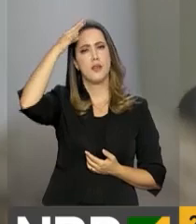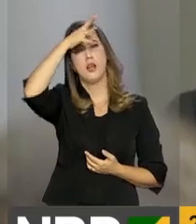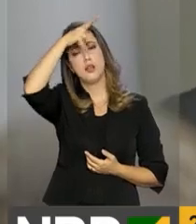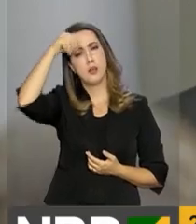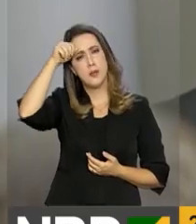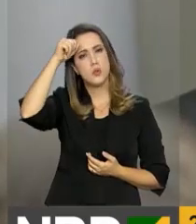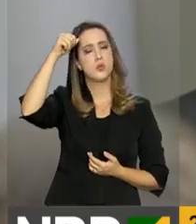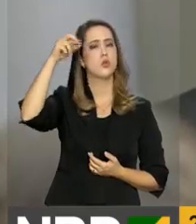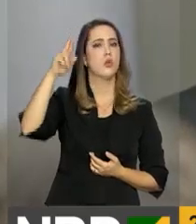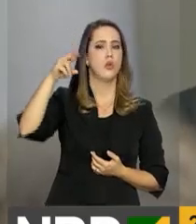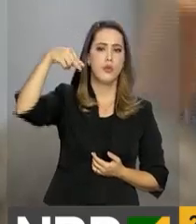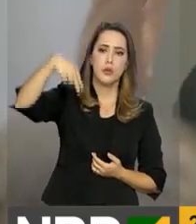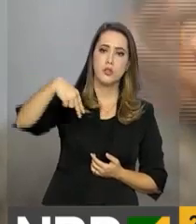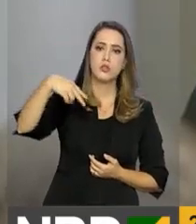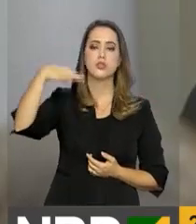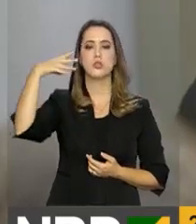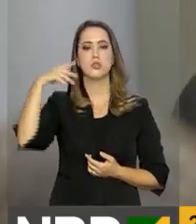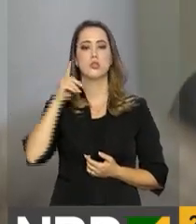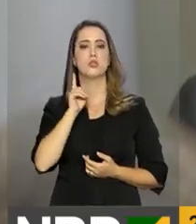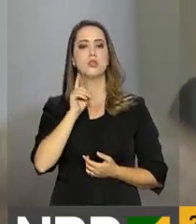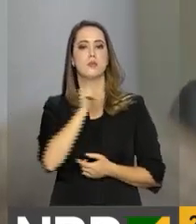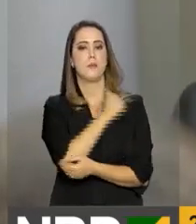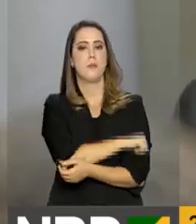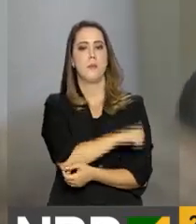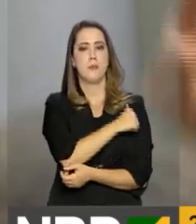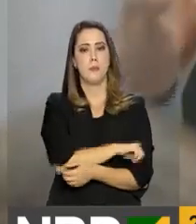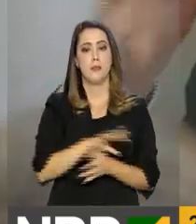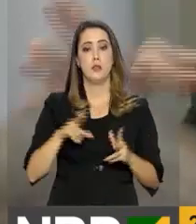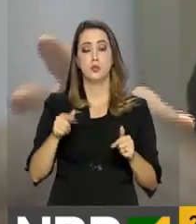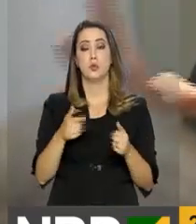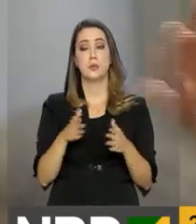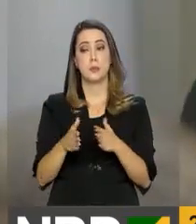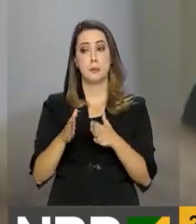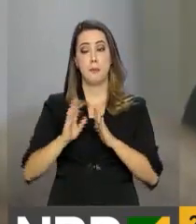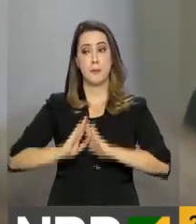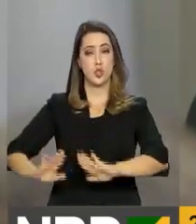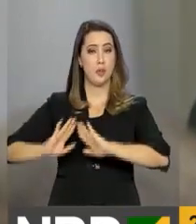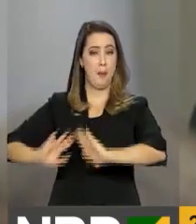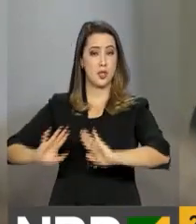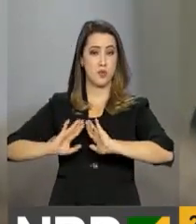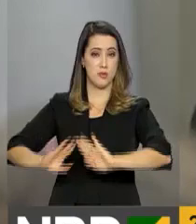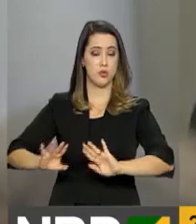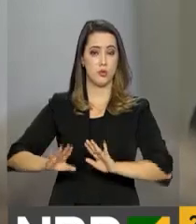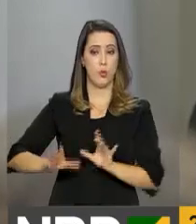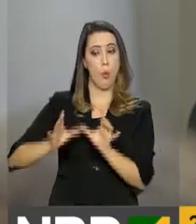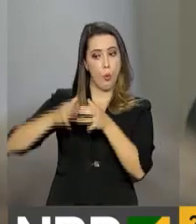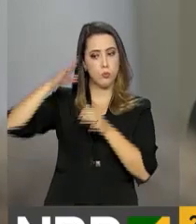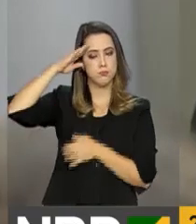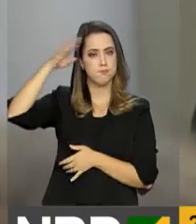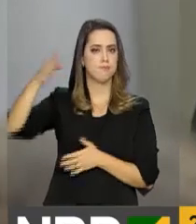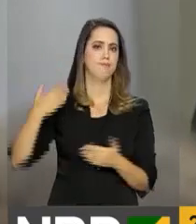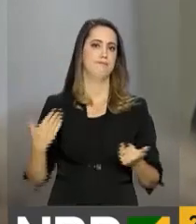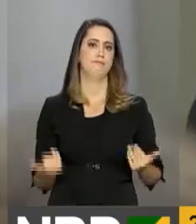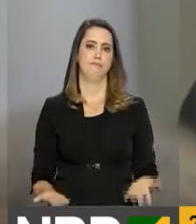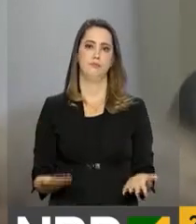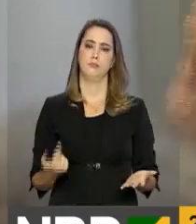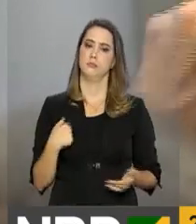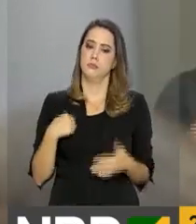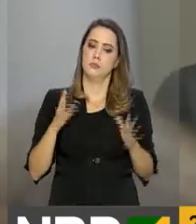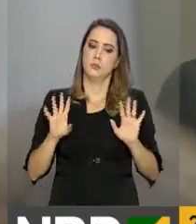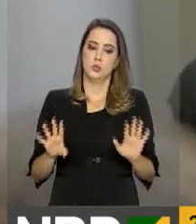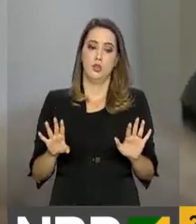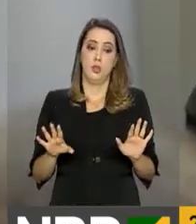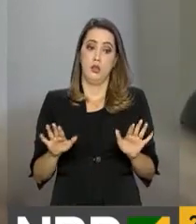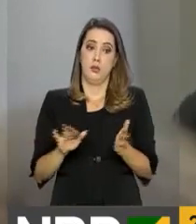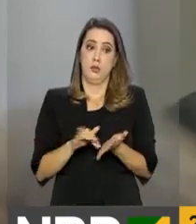Grande do Norte, Espírito Santo, Rio de Janeiro, não é? Todos eles pedindo as Forças Armadas. É claro que a mim, eu que